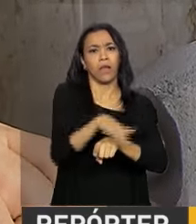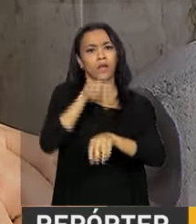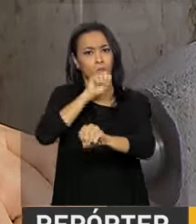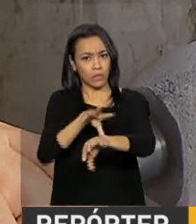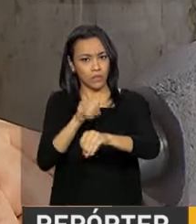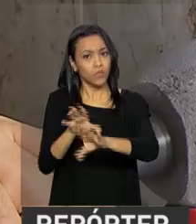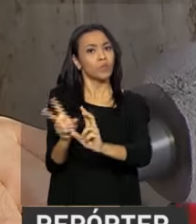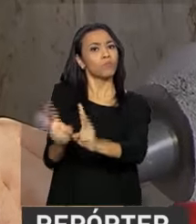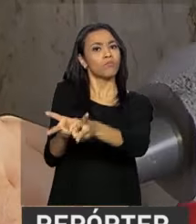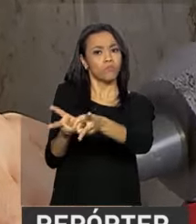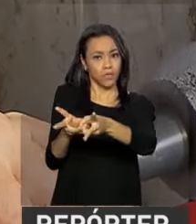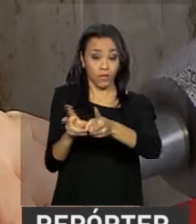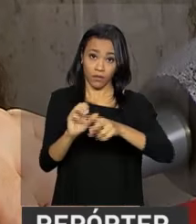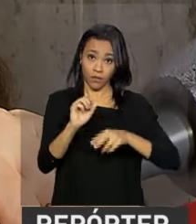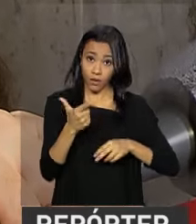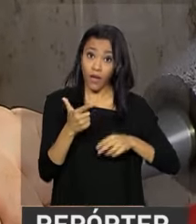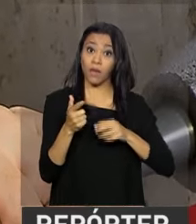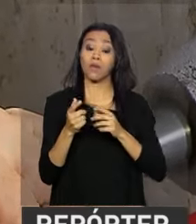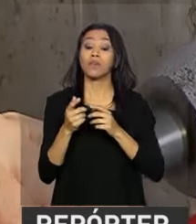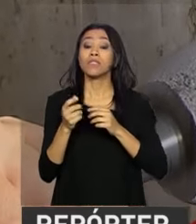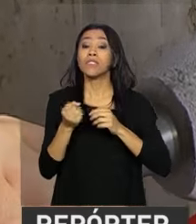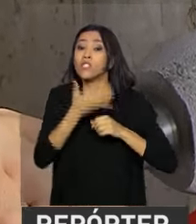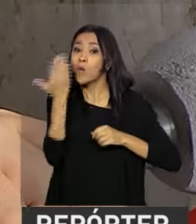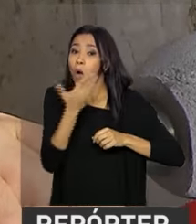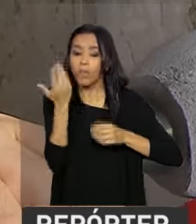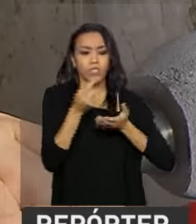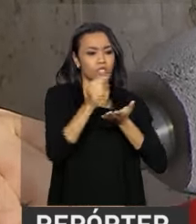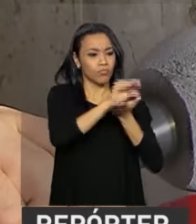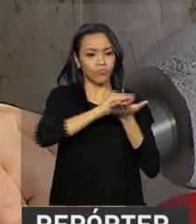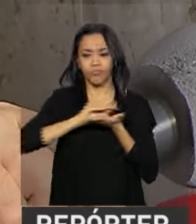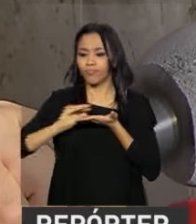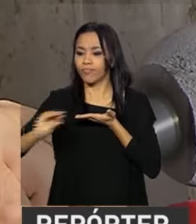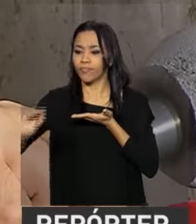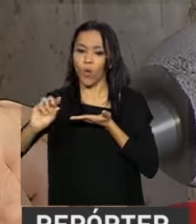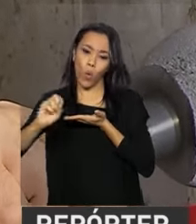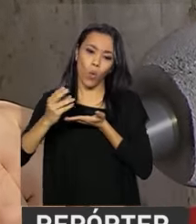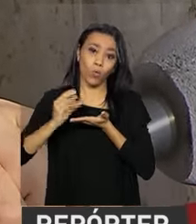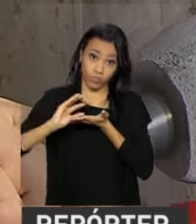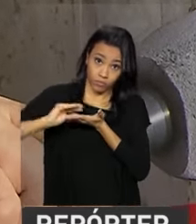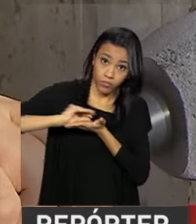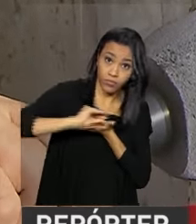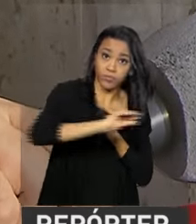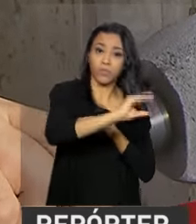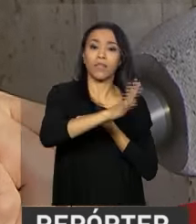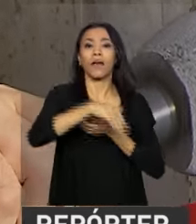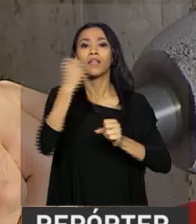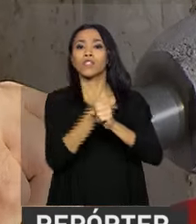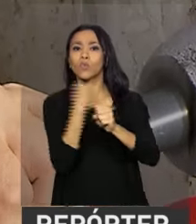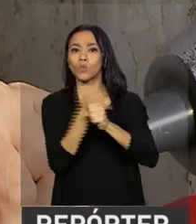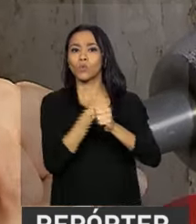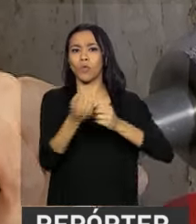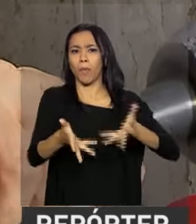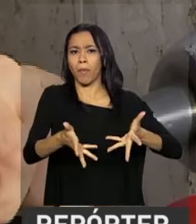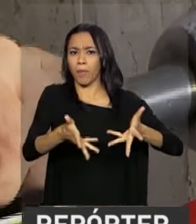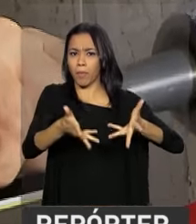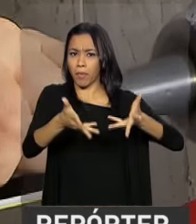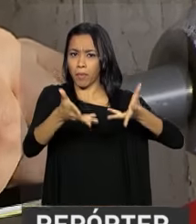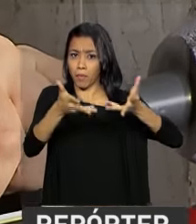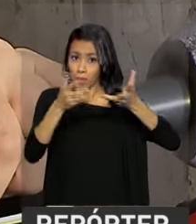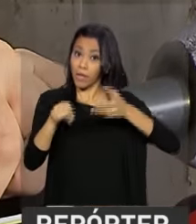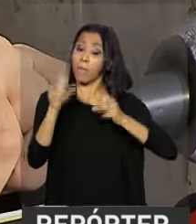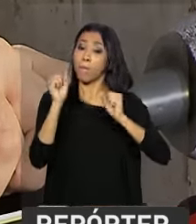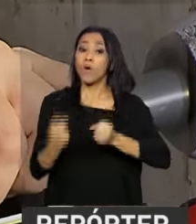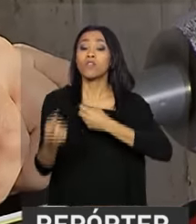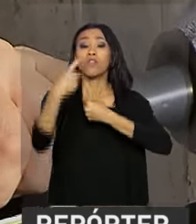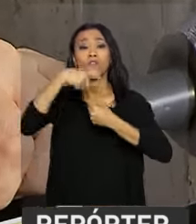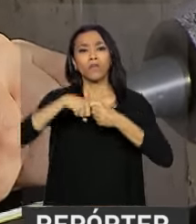e saúde. E claro que haver sobra para investimentos na área de infraestrutura para diminuir o custo do Brasil, para que você possa